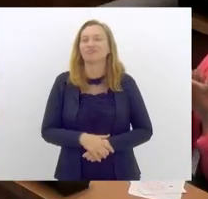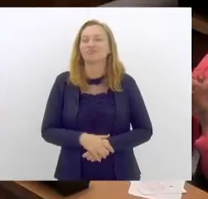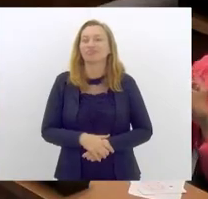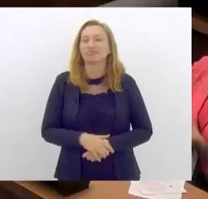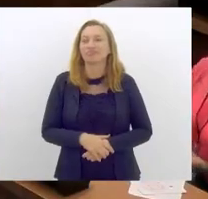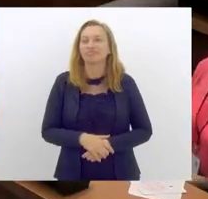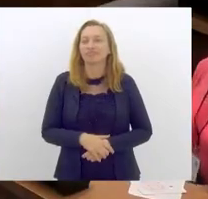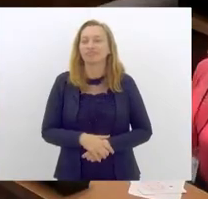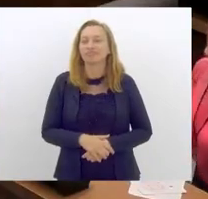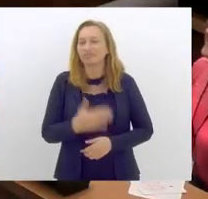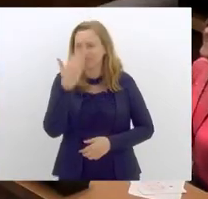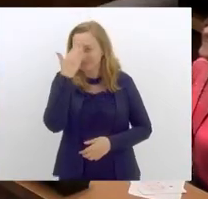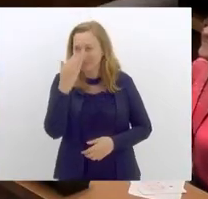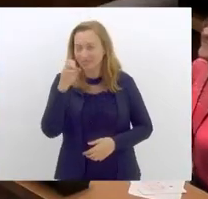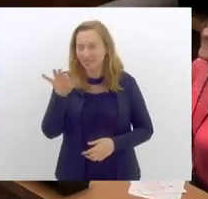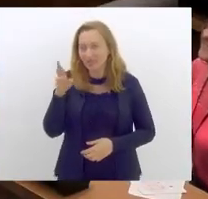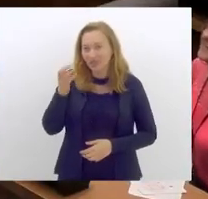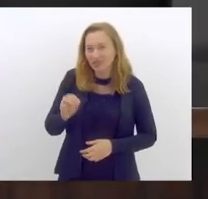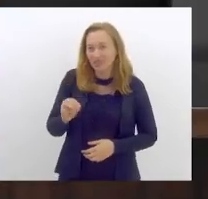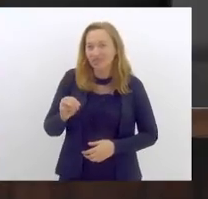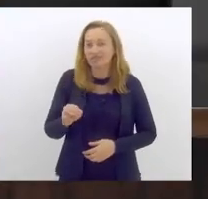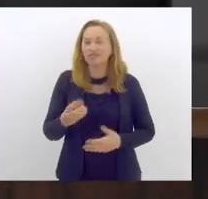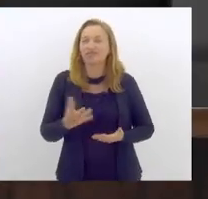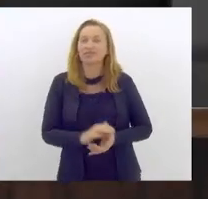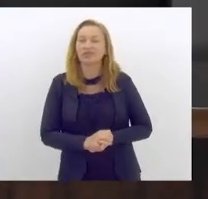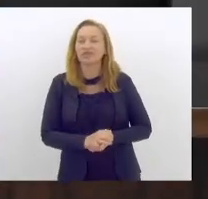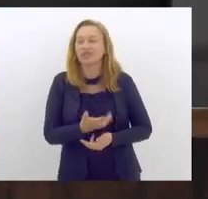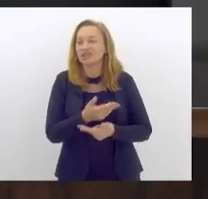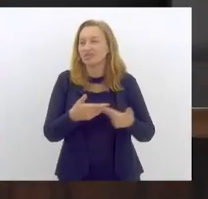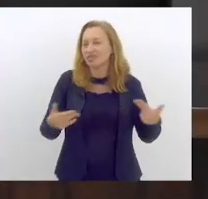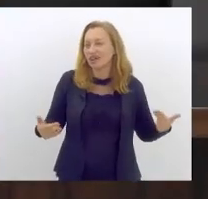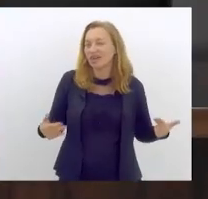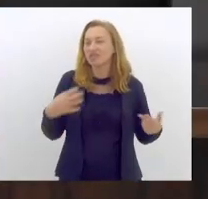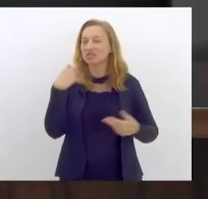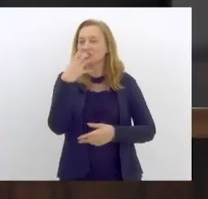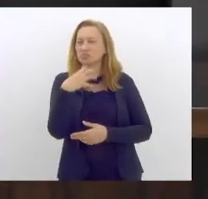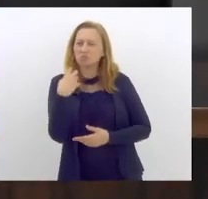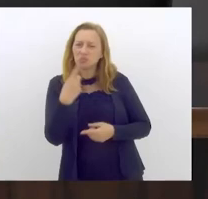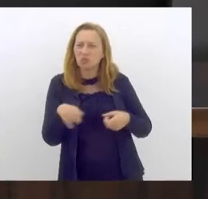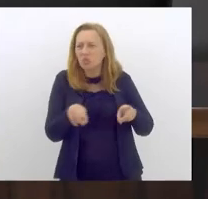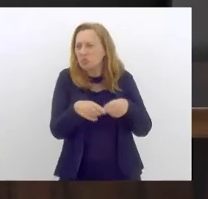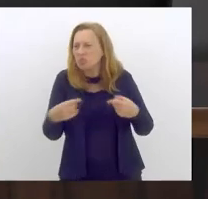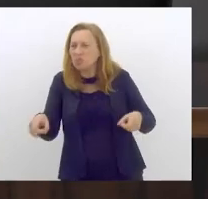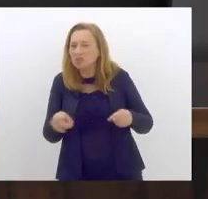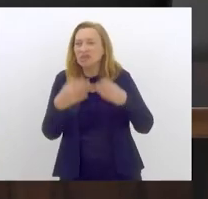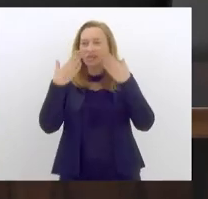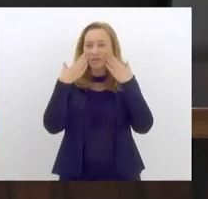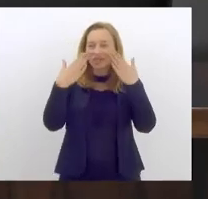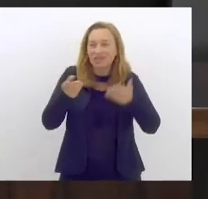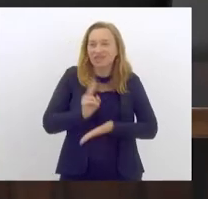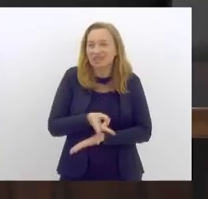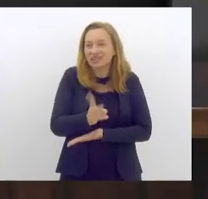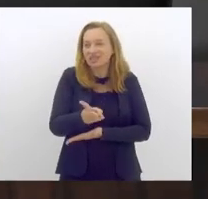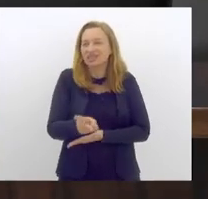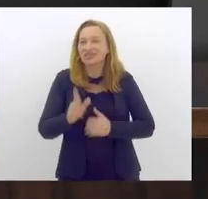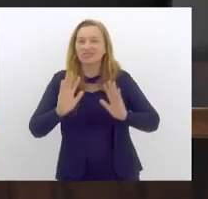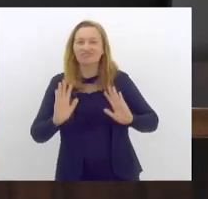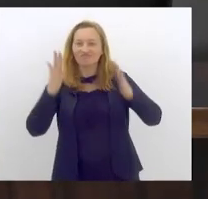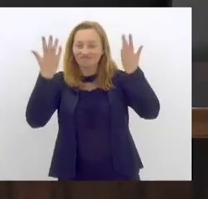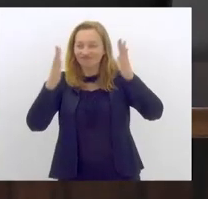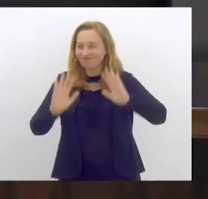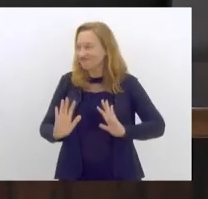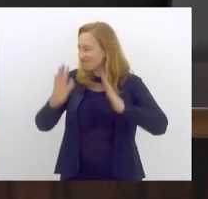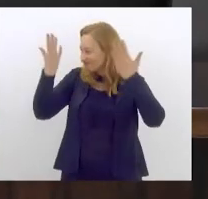Muito obrigado Eraldo Eraldo tem um monte de paródia um monte de música se apresenta sempre nos eventos